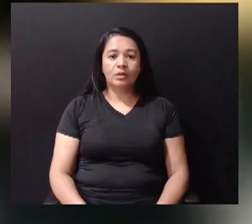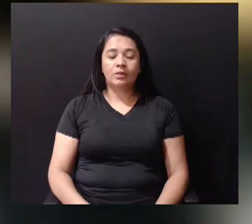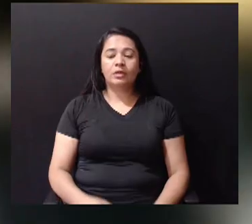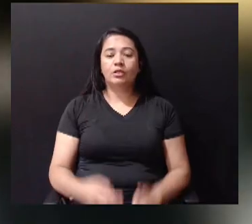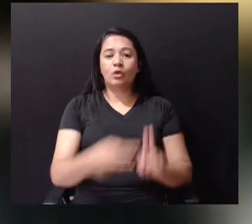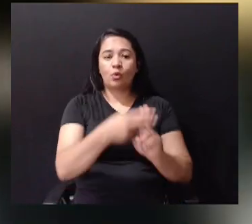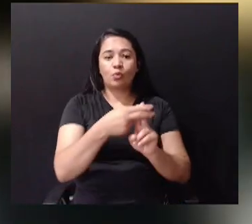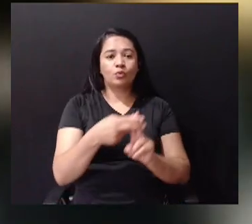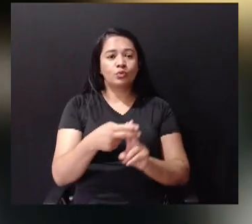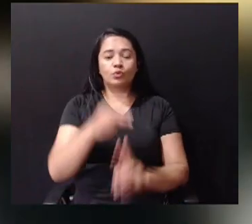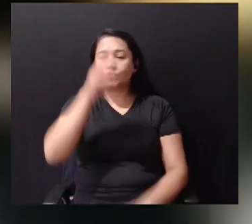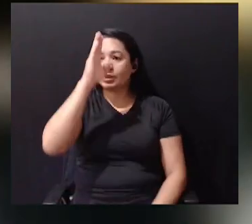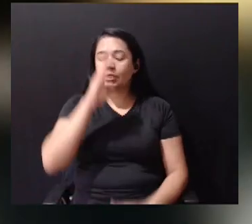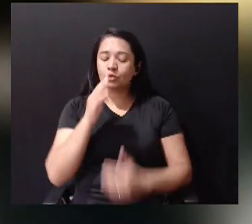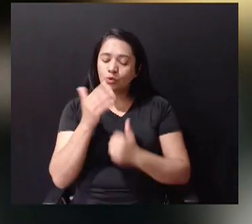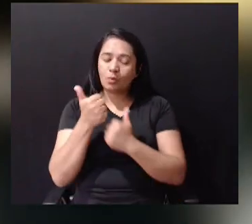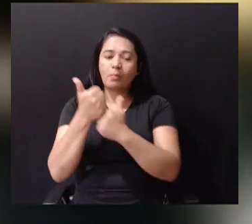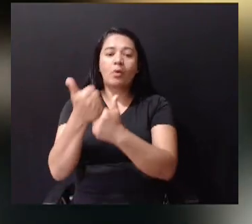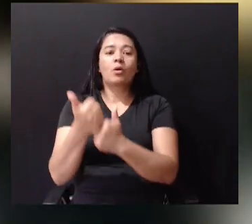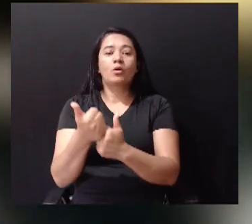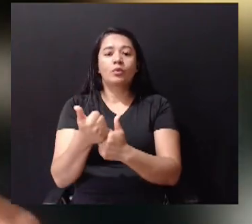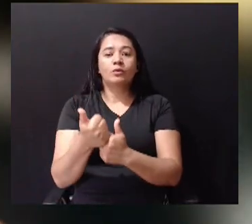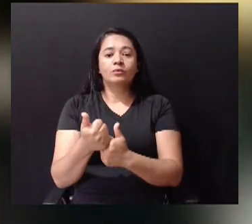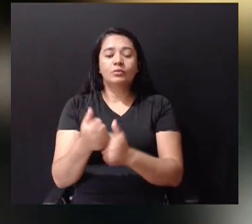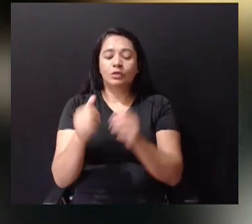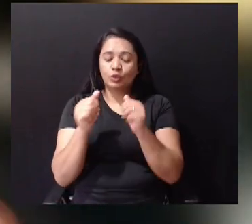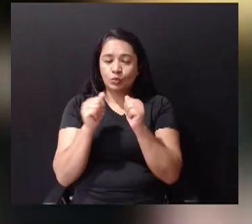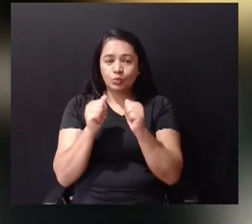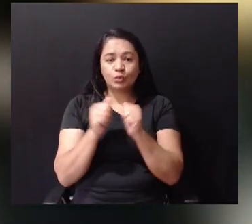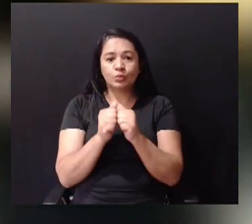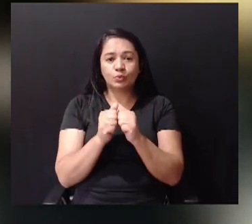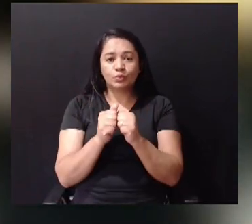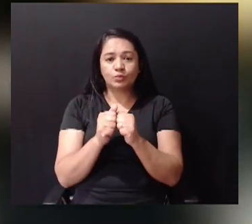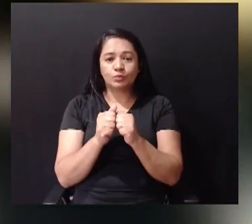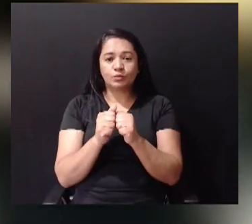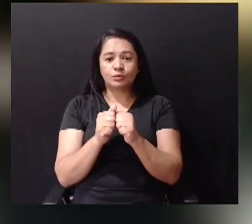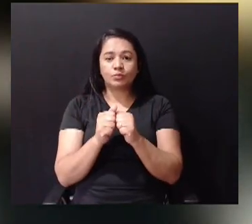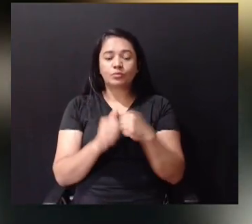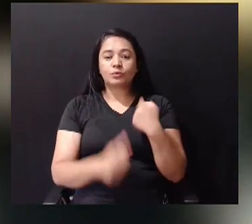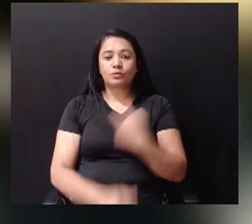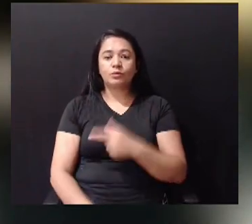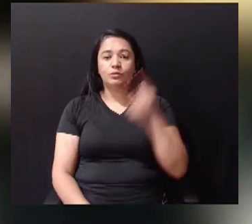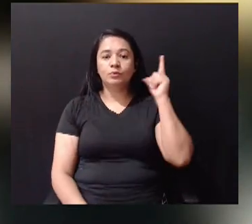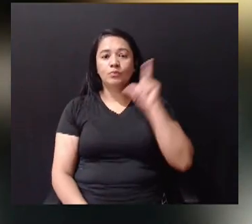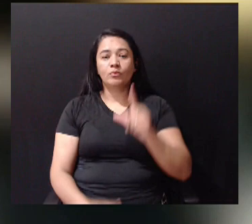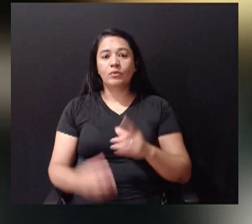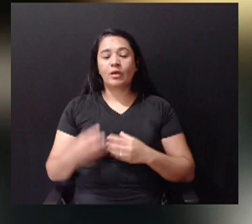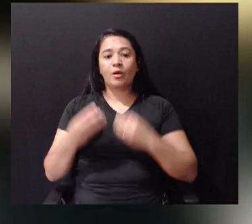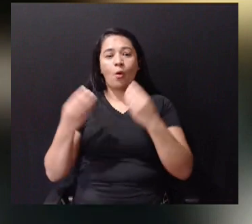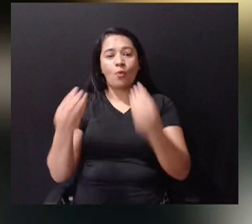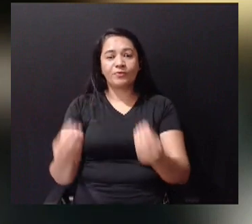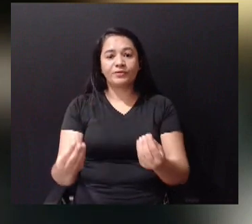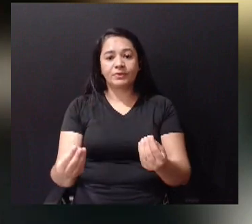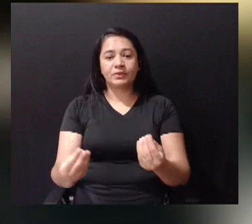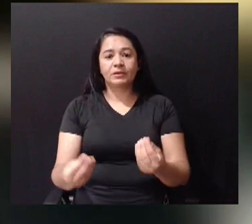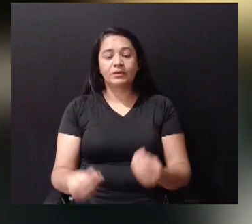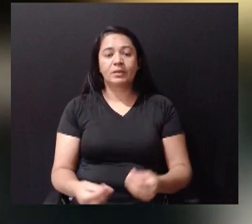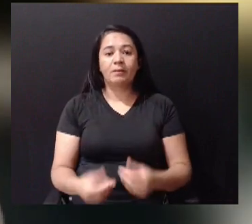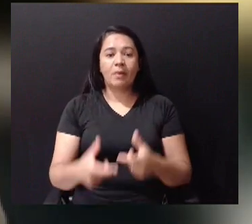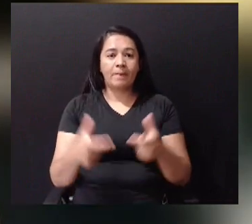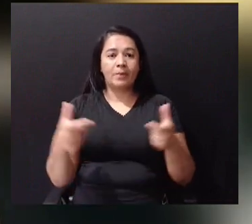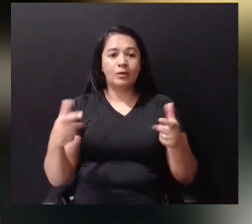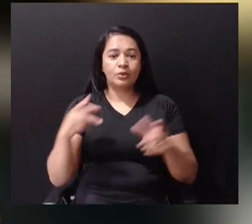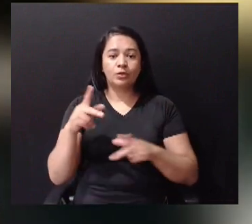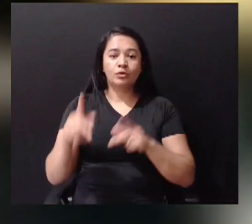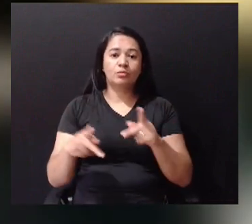dá. Então, em conjunto, a gente consegue oferecer essa situação para a maioria da população, assim como